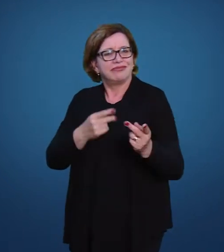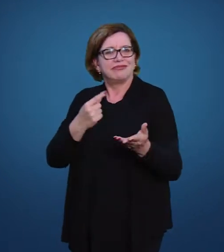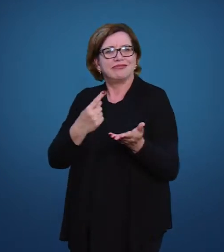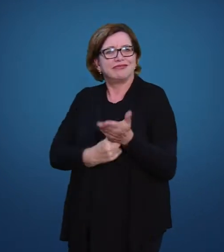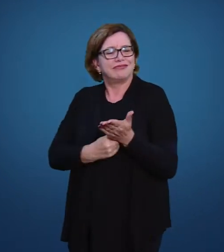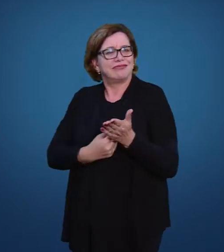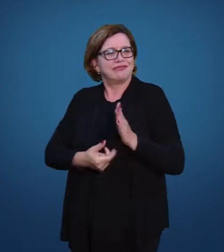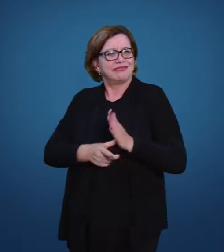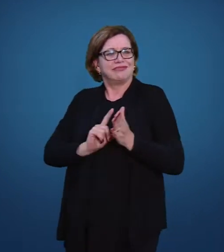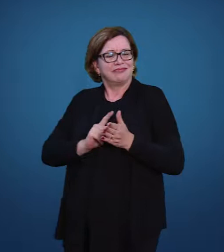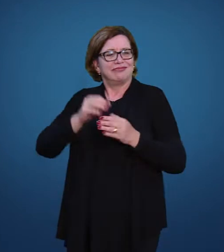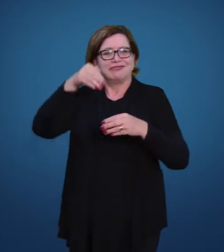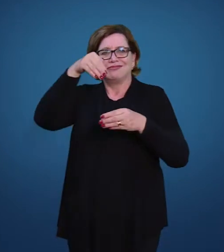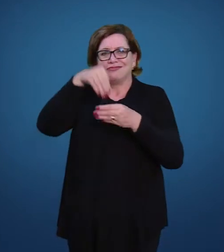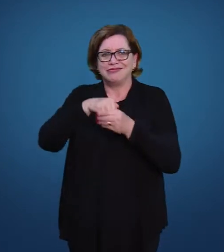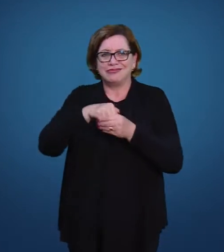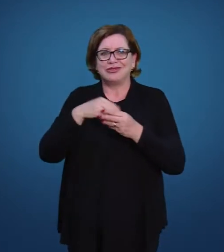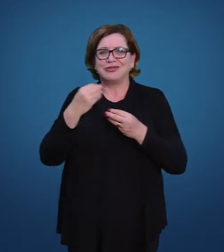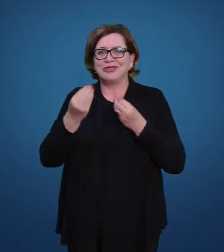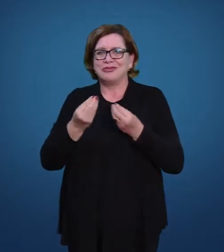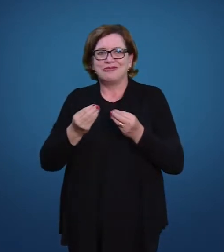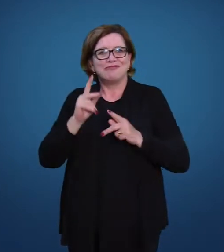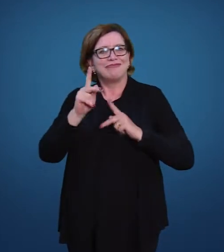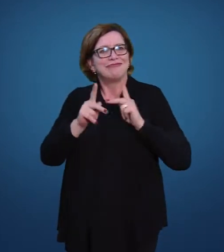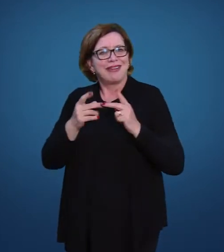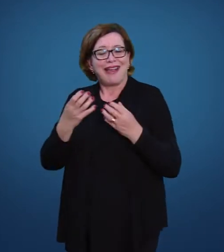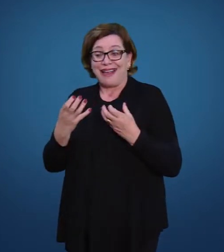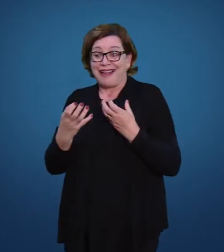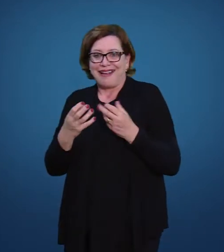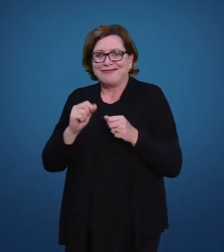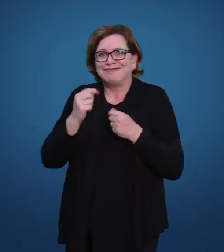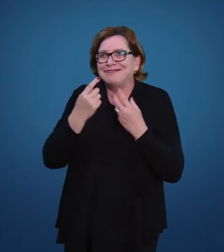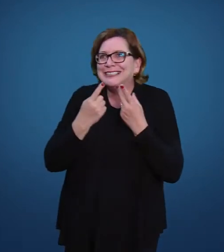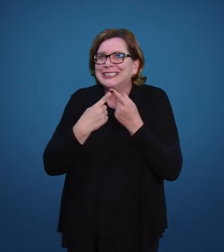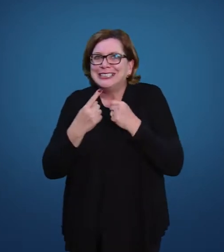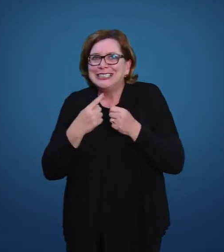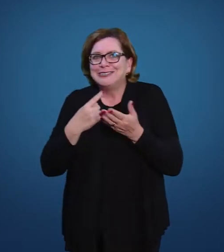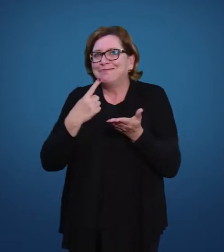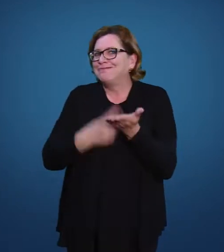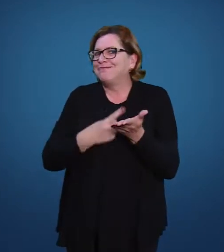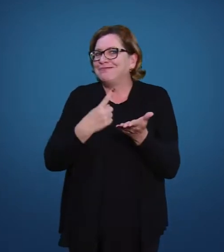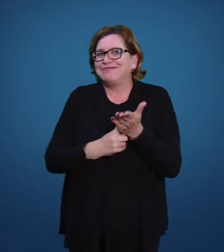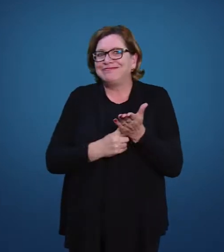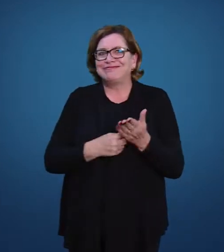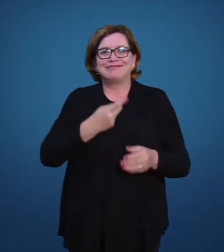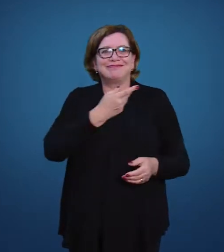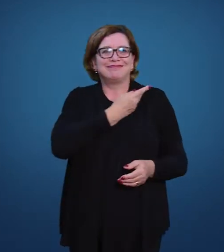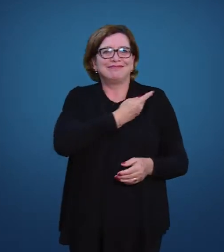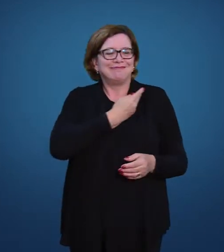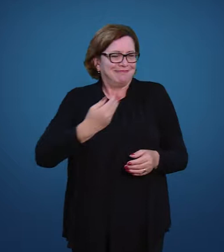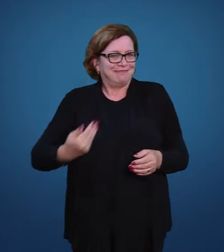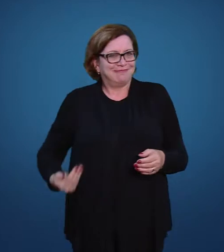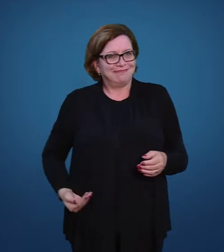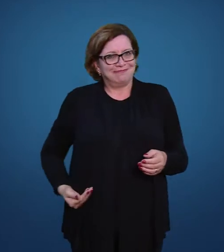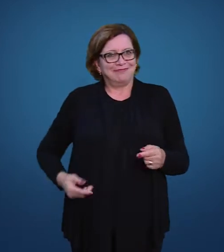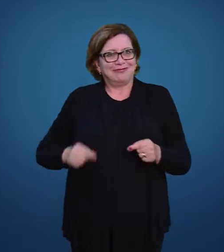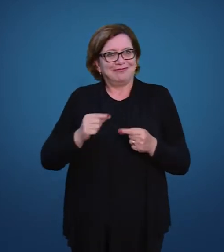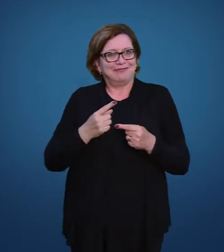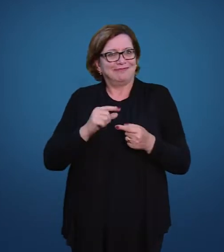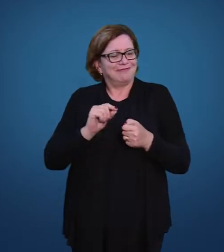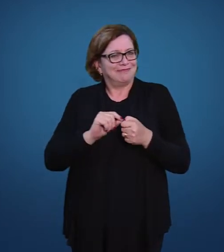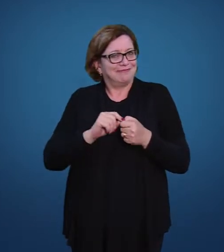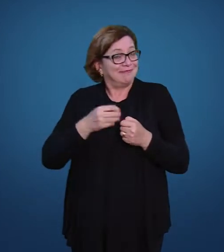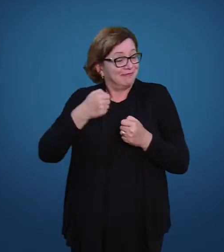quando os encaminham, quando quer um privilégio, quando quer uma coisinha aqui, outra coisinha ali, e eles fazem numa proporção muito